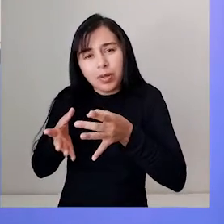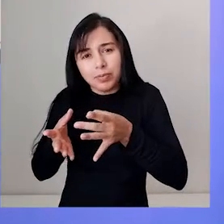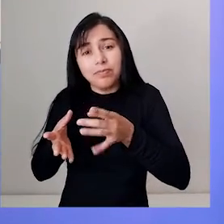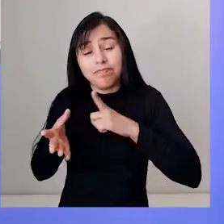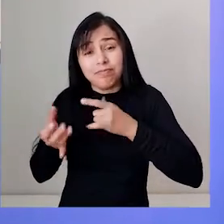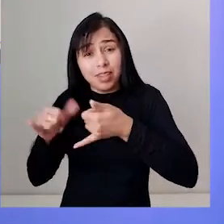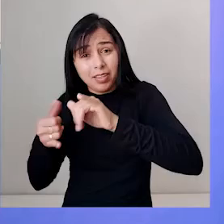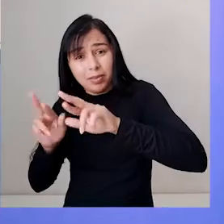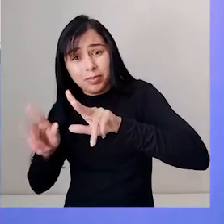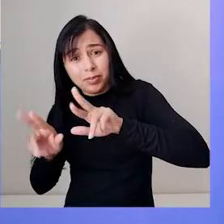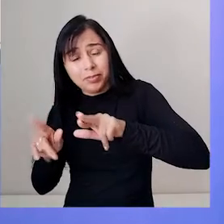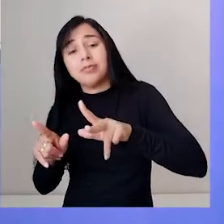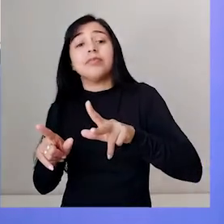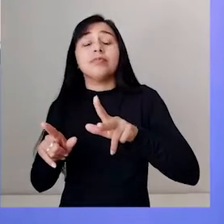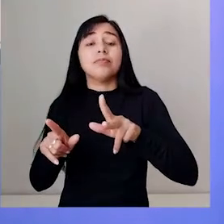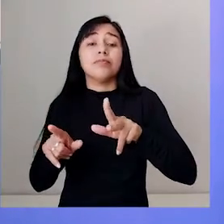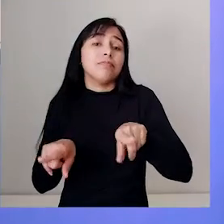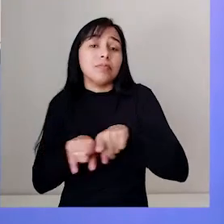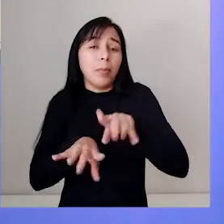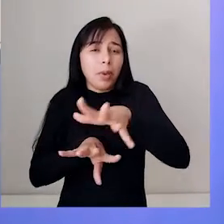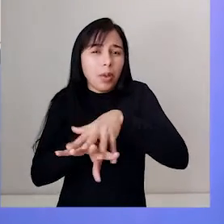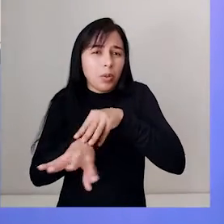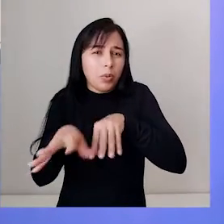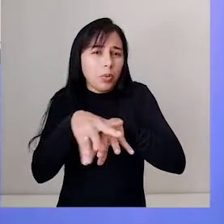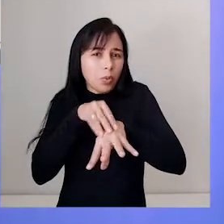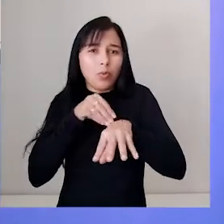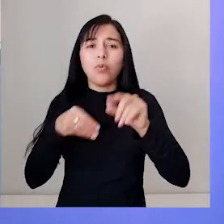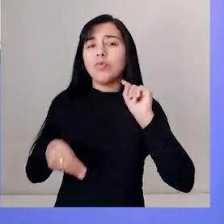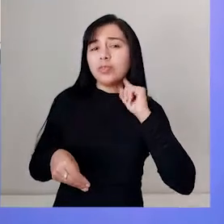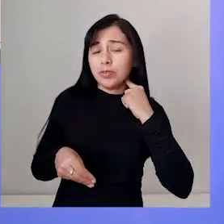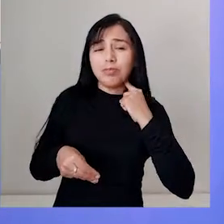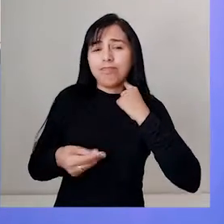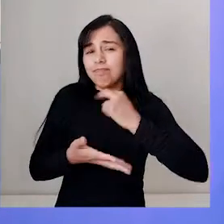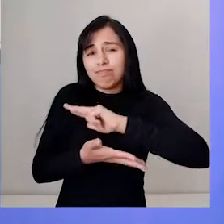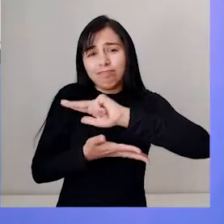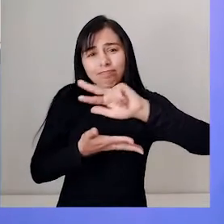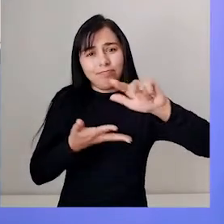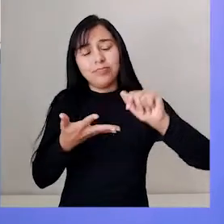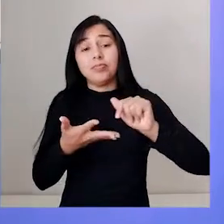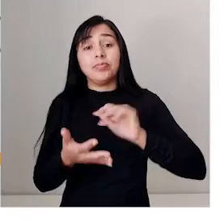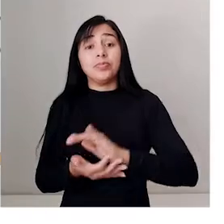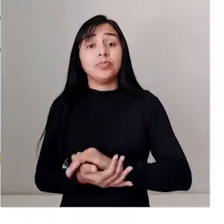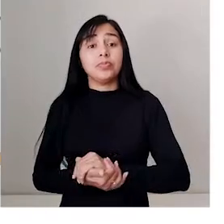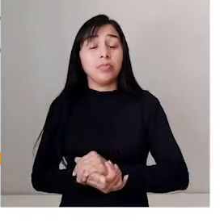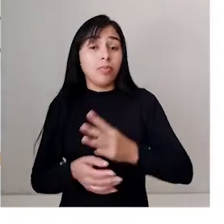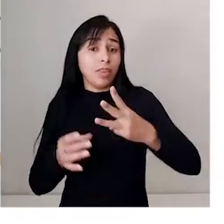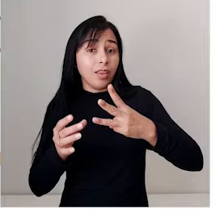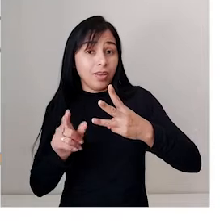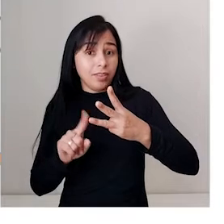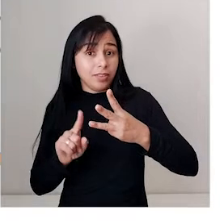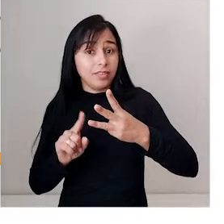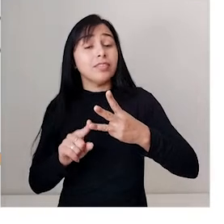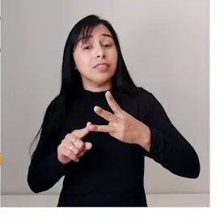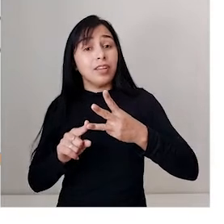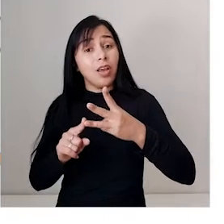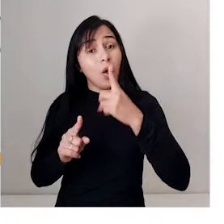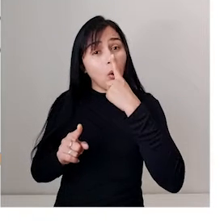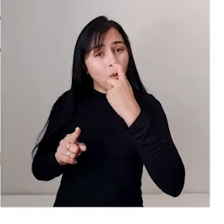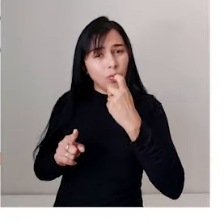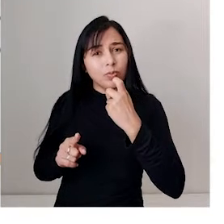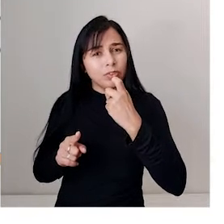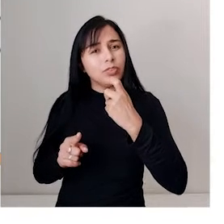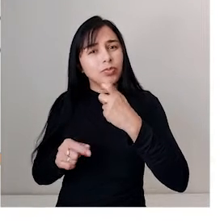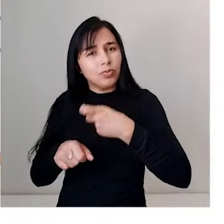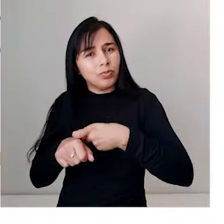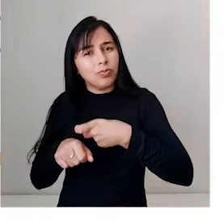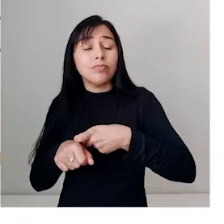químicas diferenciadas, ou luvas descartáveis e etc. E os resíduos sólidos são lixos